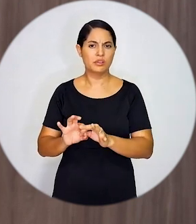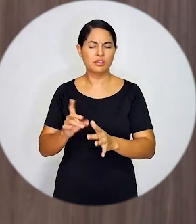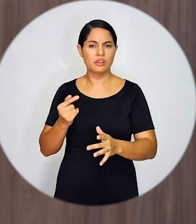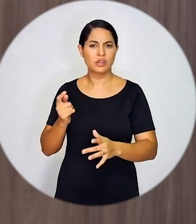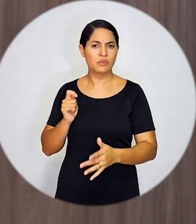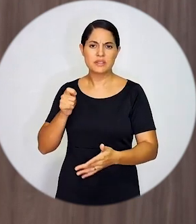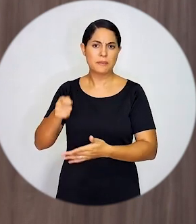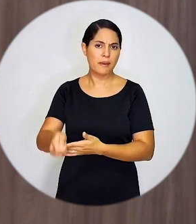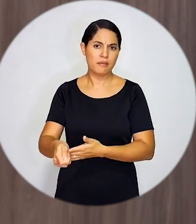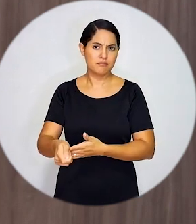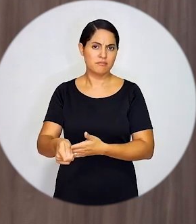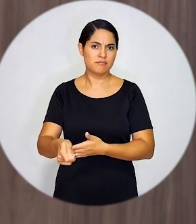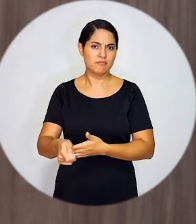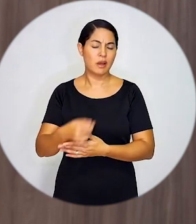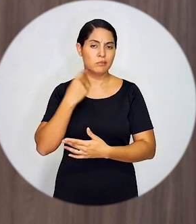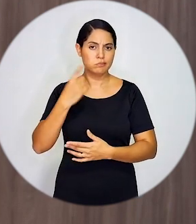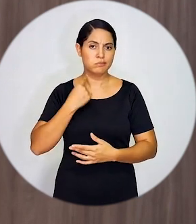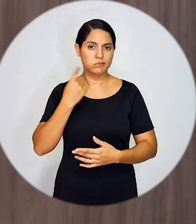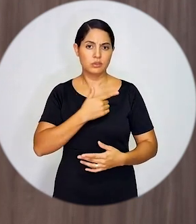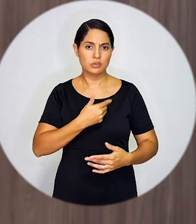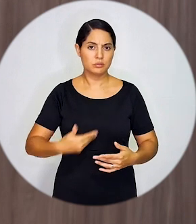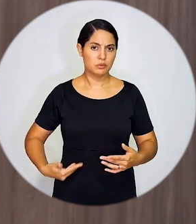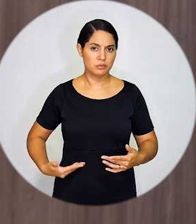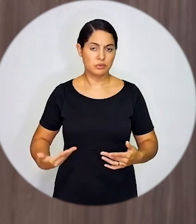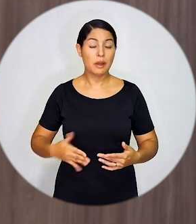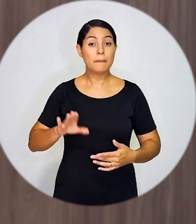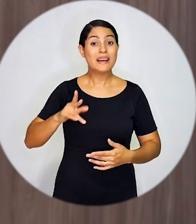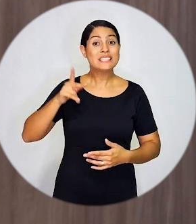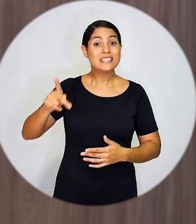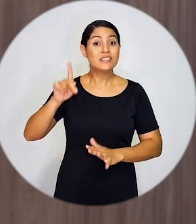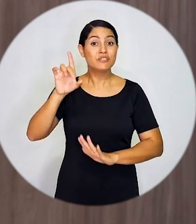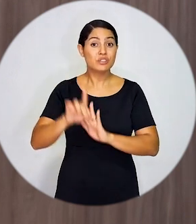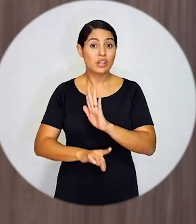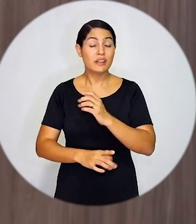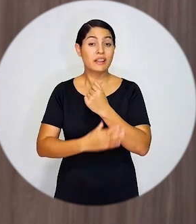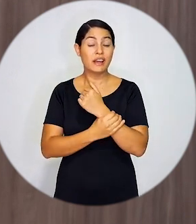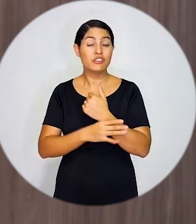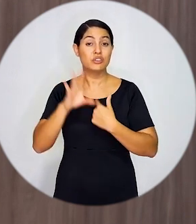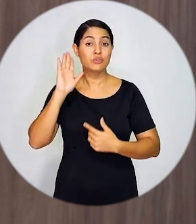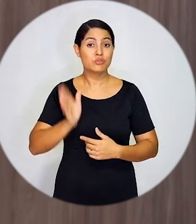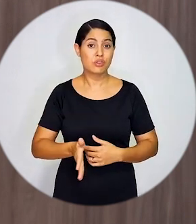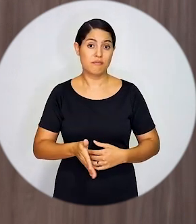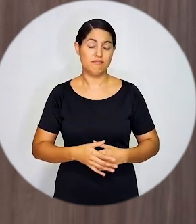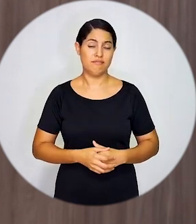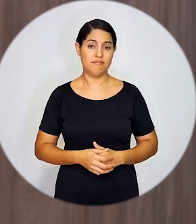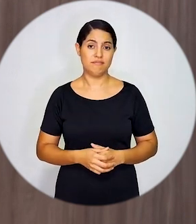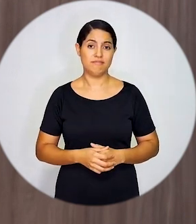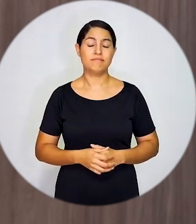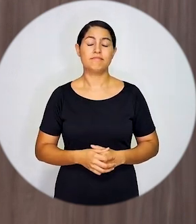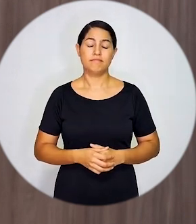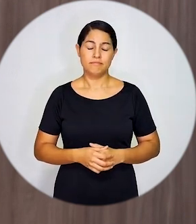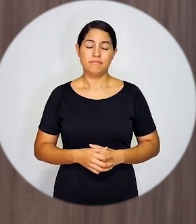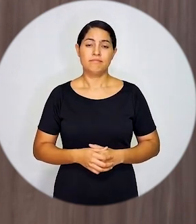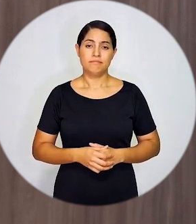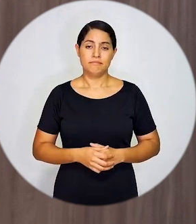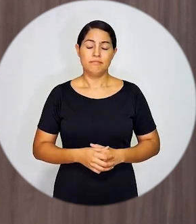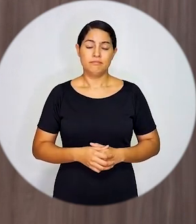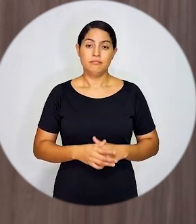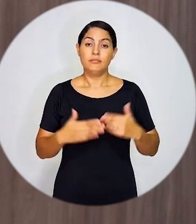não seja a destinação para os honorários dos advogados públicos, que é quem tem direito de recebê-los.